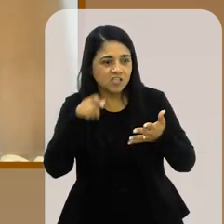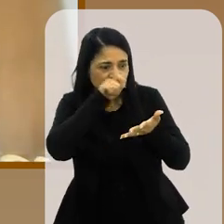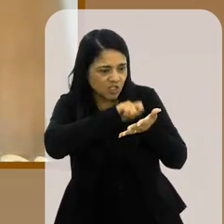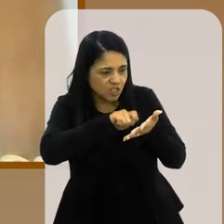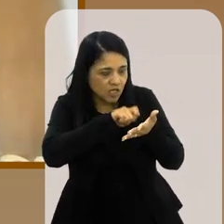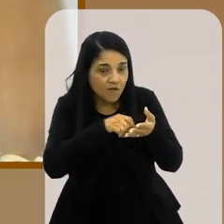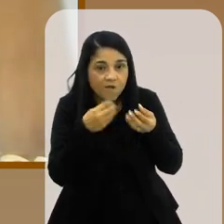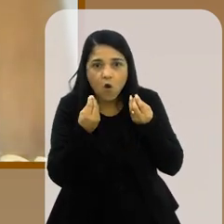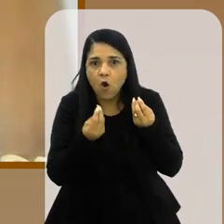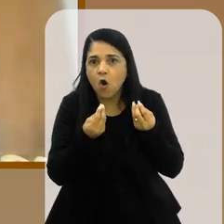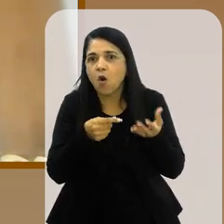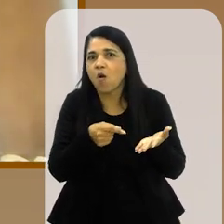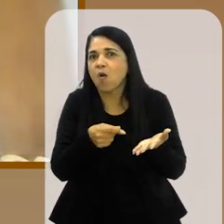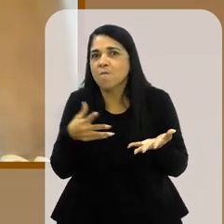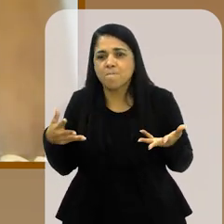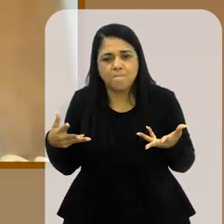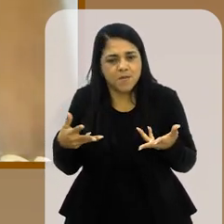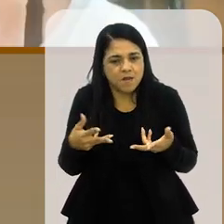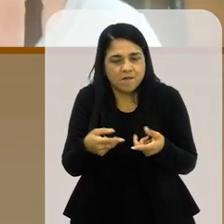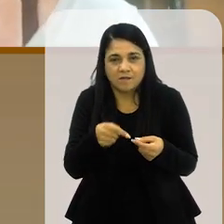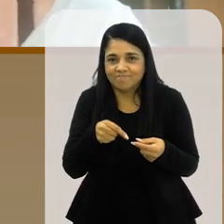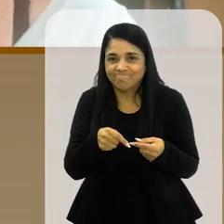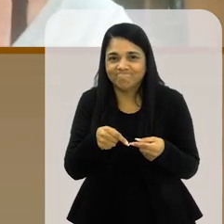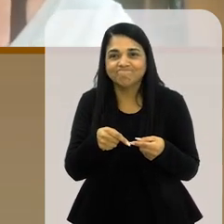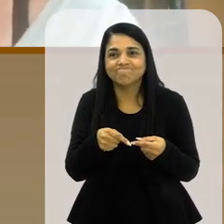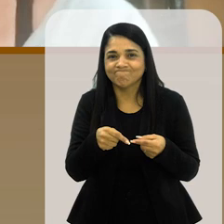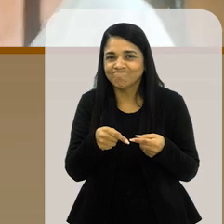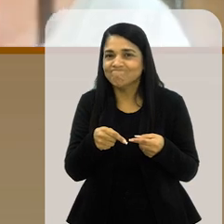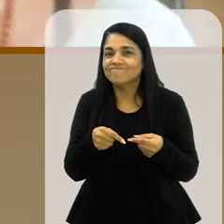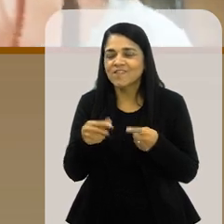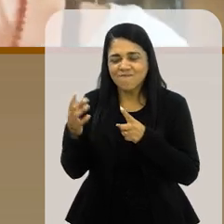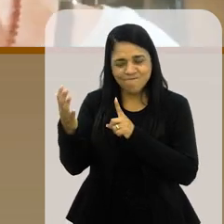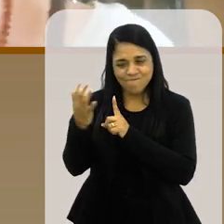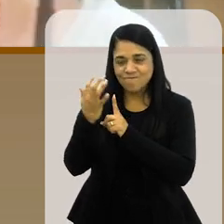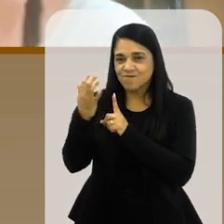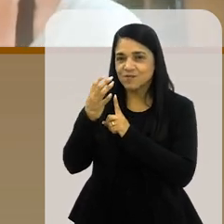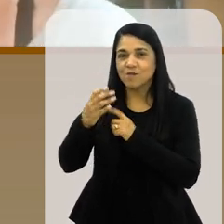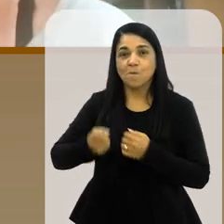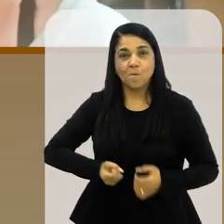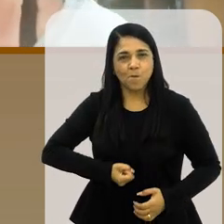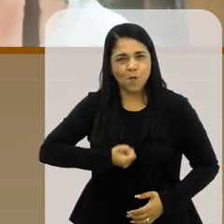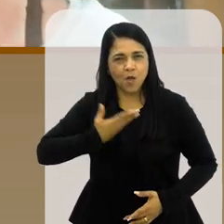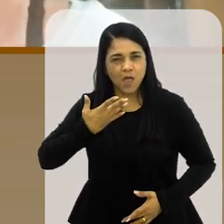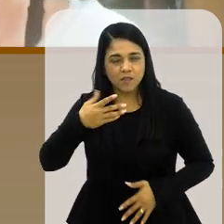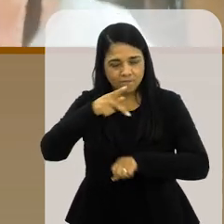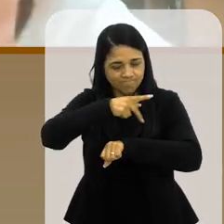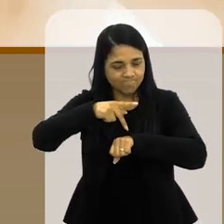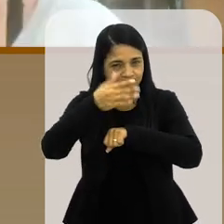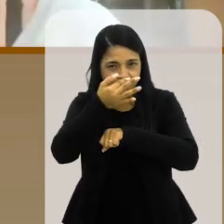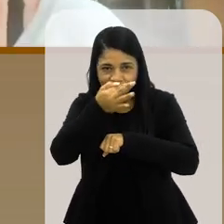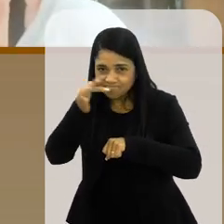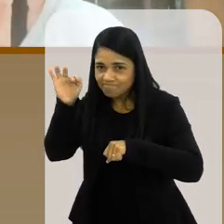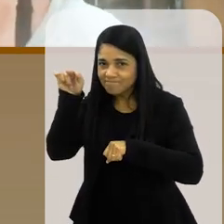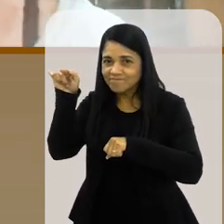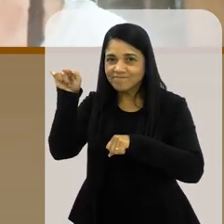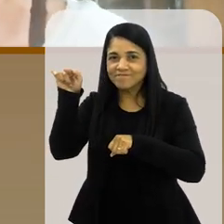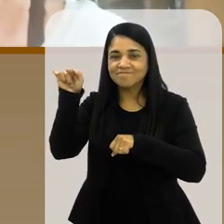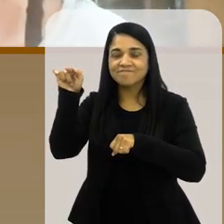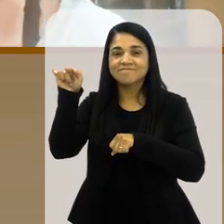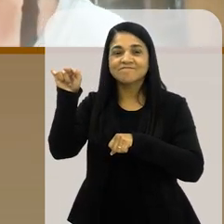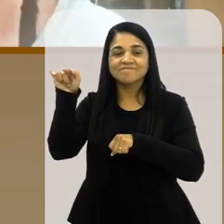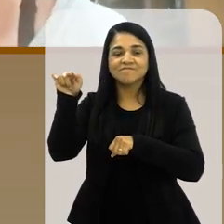assim, né? Eu tive uma grande, grande, grande influência de um poeta francês que é considerado menor, saindo